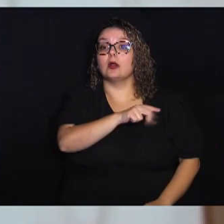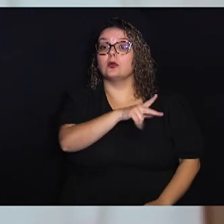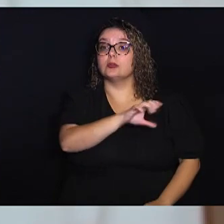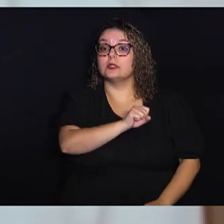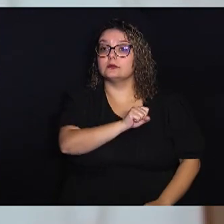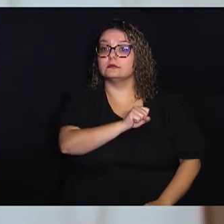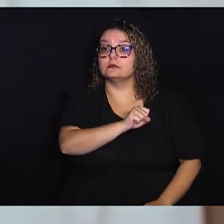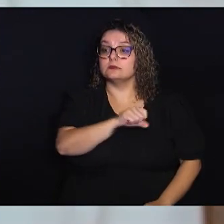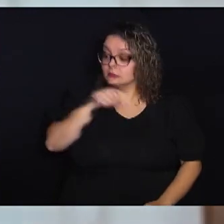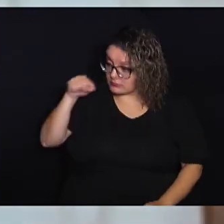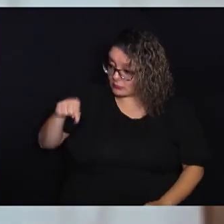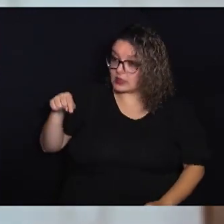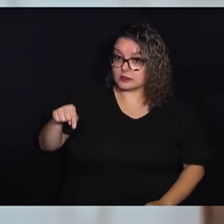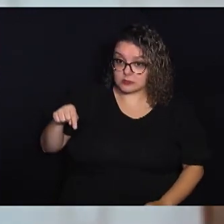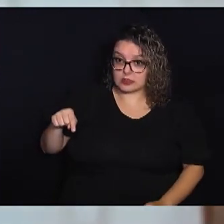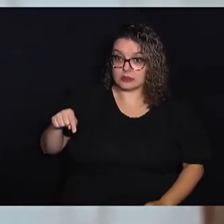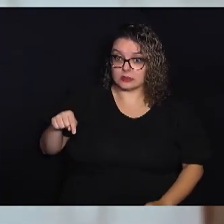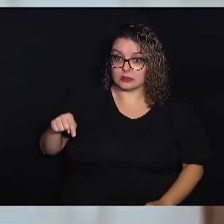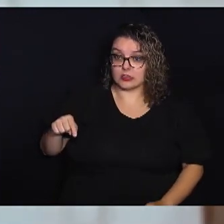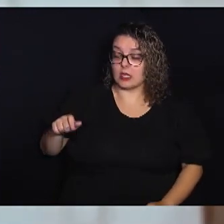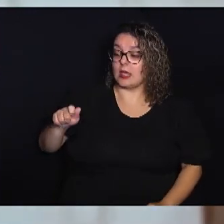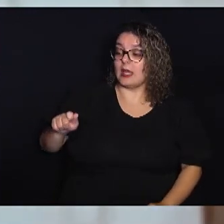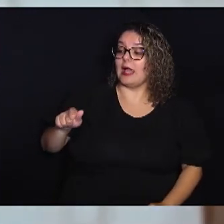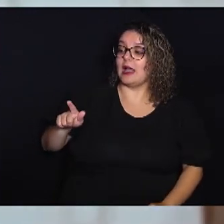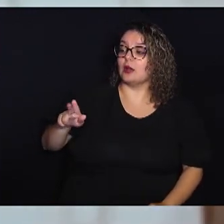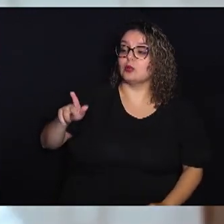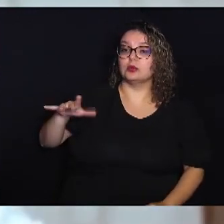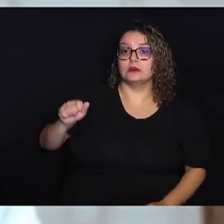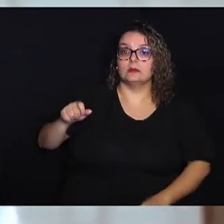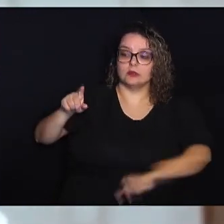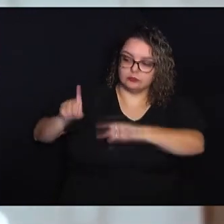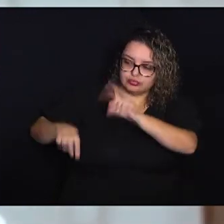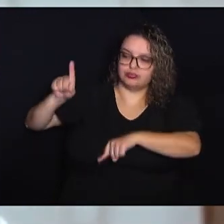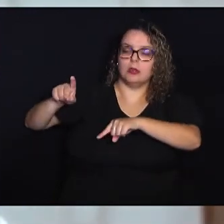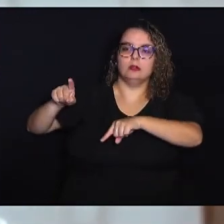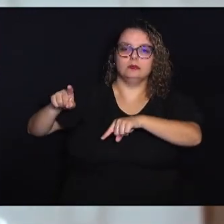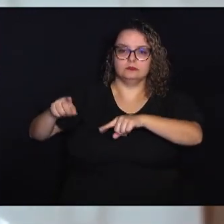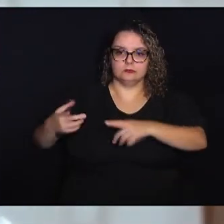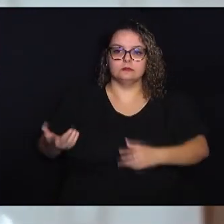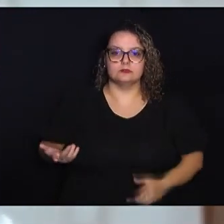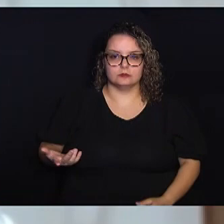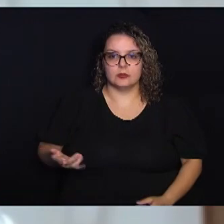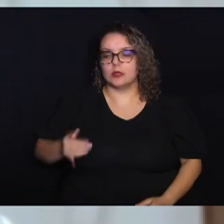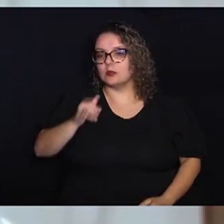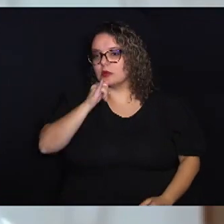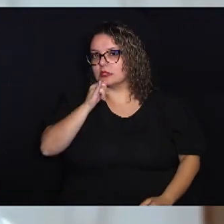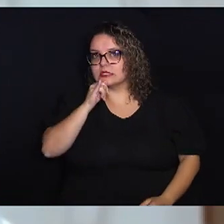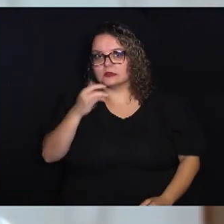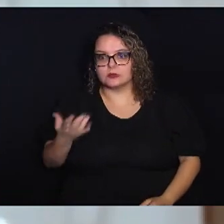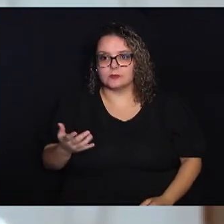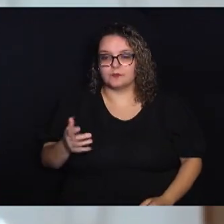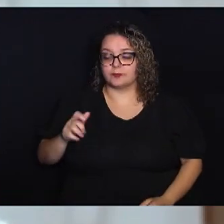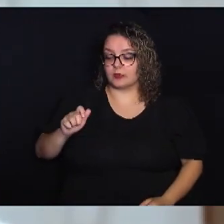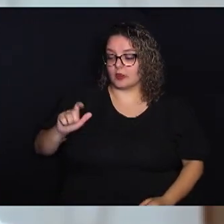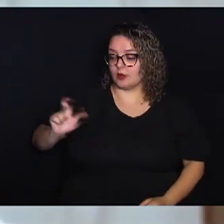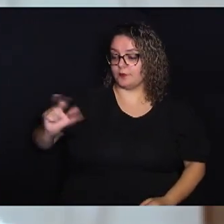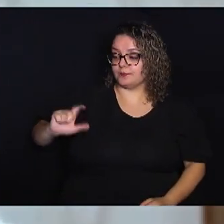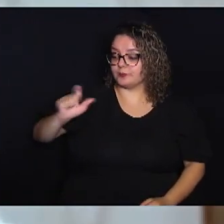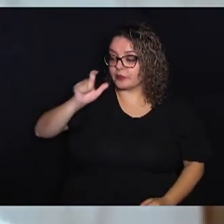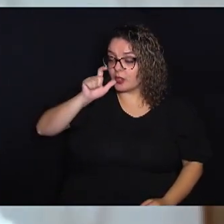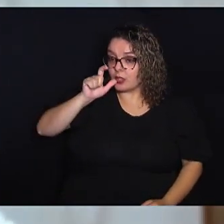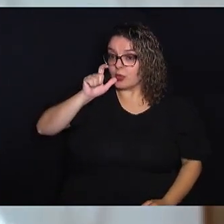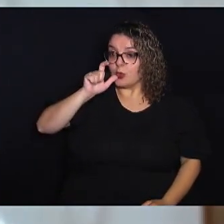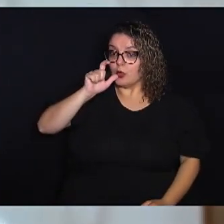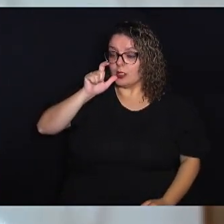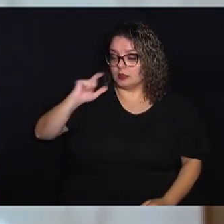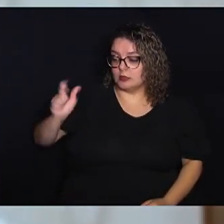Ou que ela descompensa, que ela sai de desequilíbrio. Então, vamos citar, por exemplo, a asma. A pessoa tem uma asma que ela